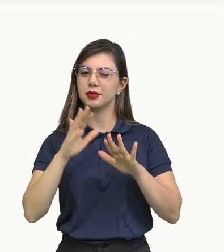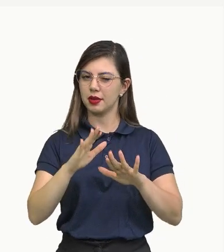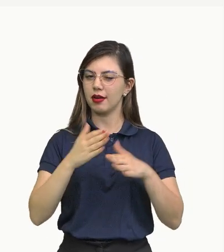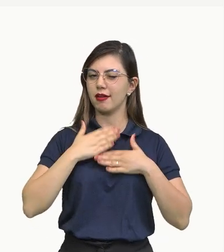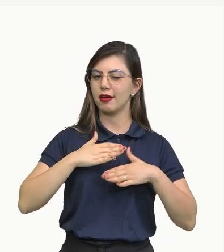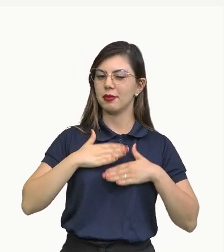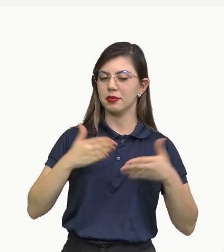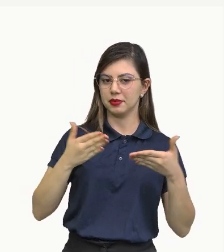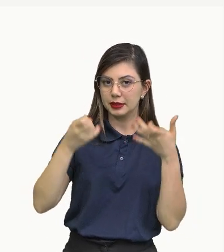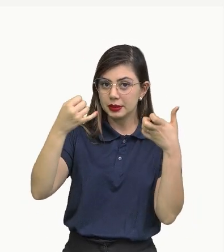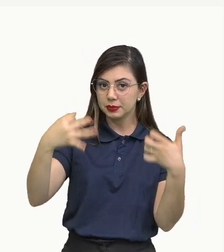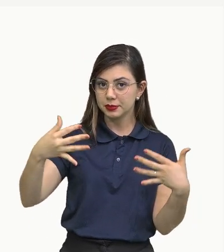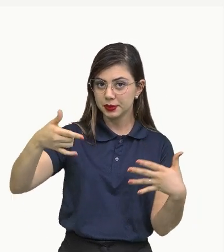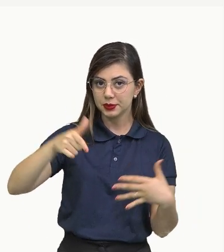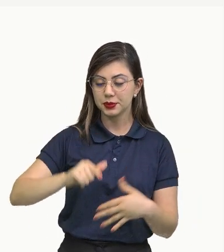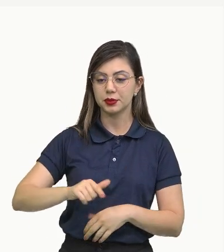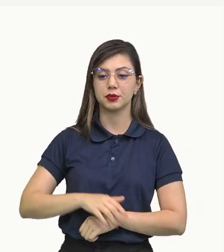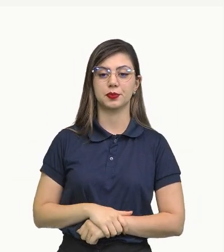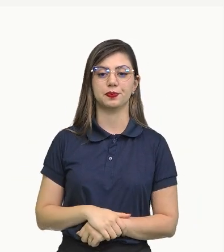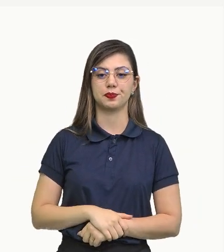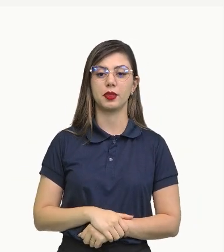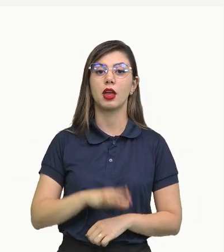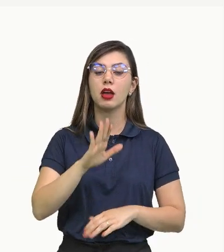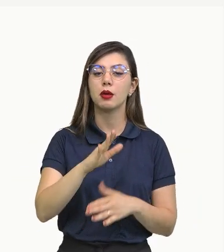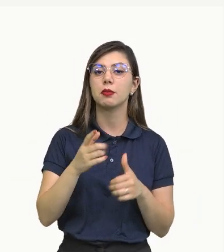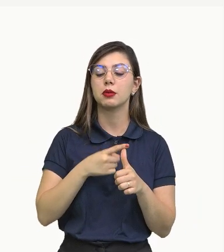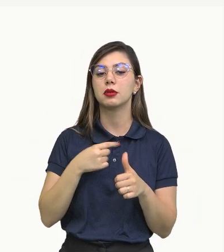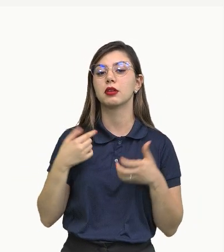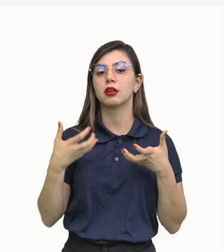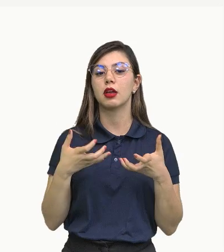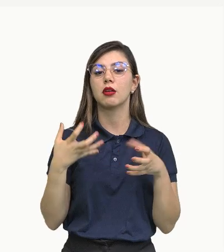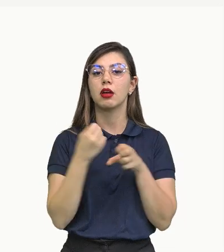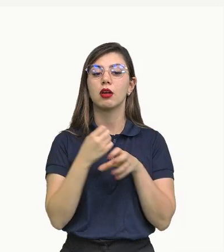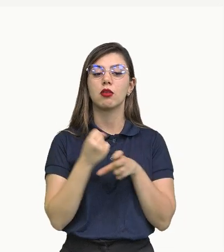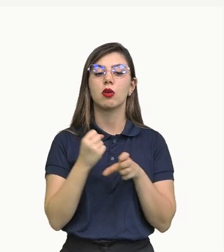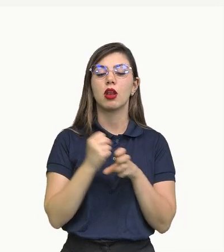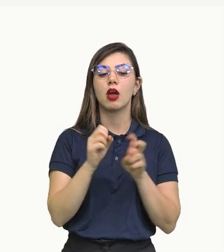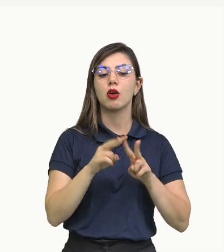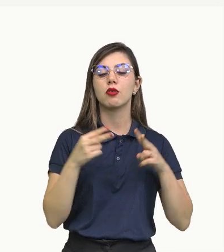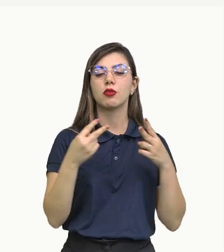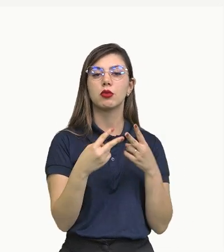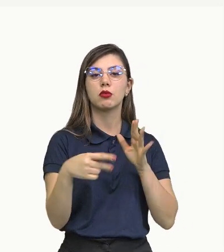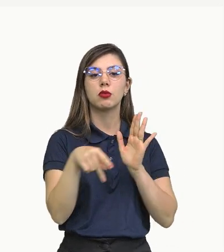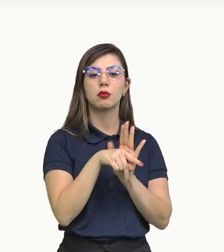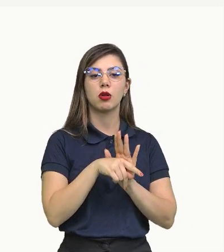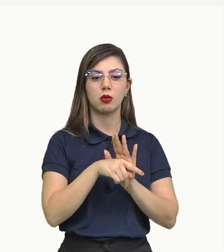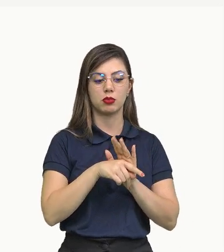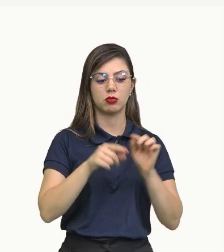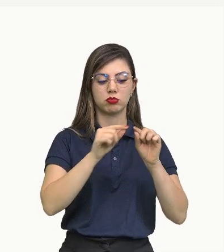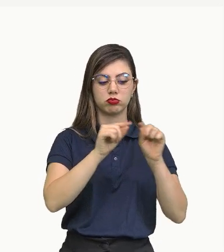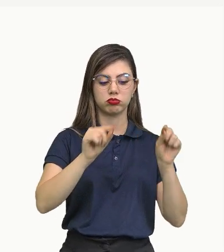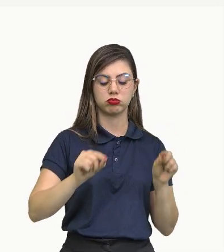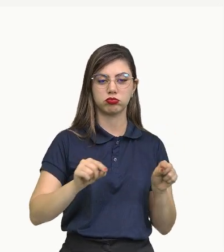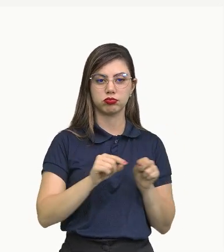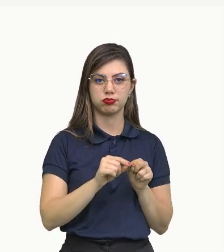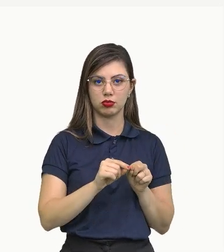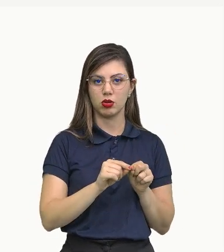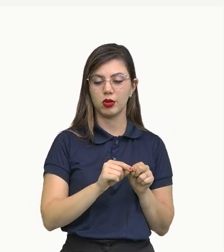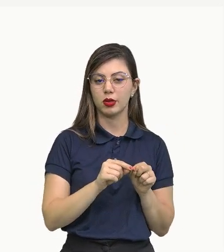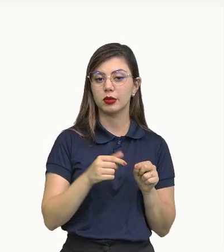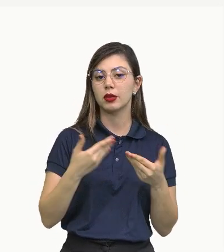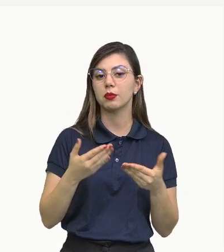comigo. Eu quero calcular o volume de um cubo. O que é que eu vou fazer? Você vai pegar a aresta e